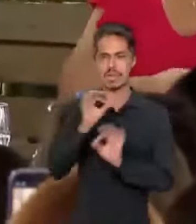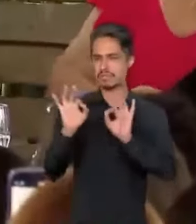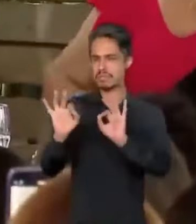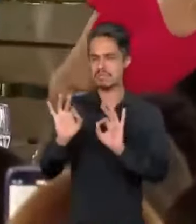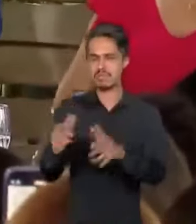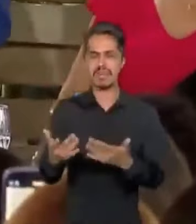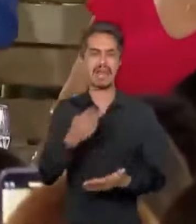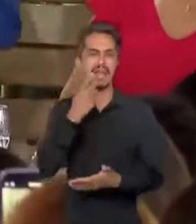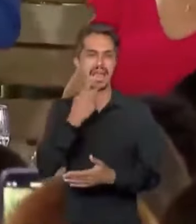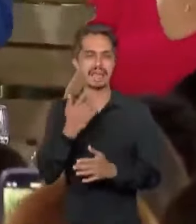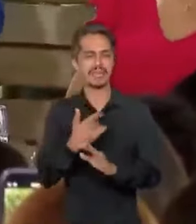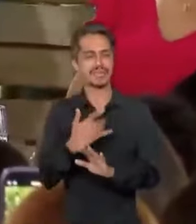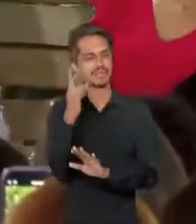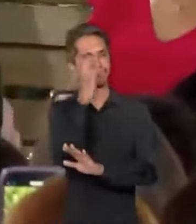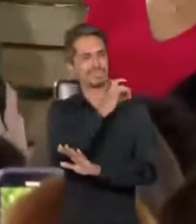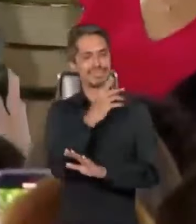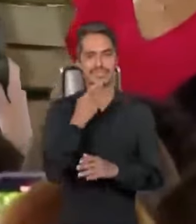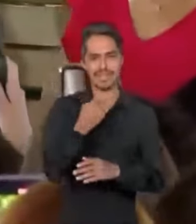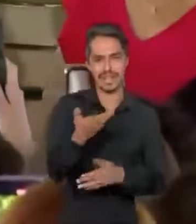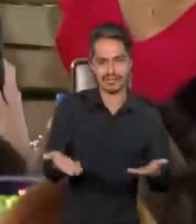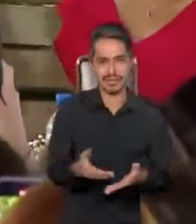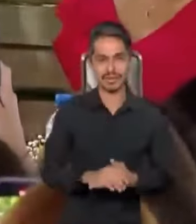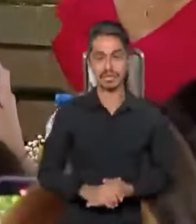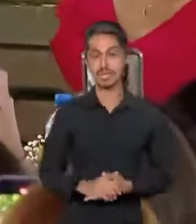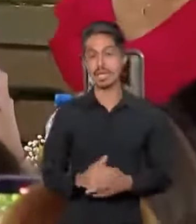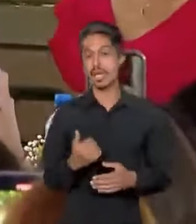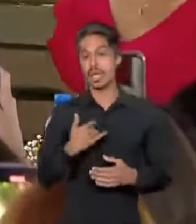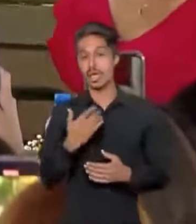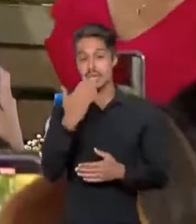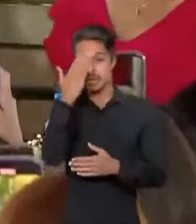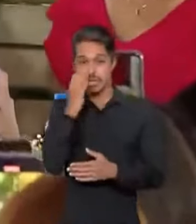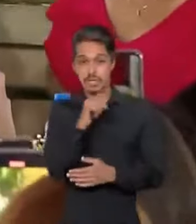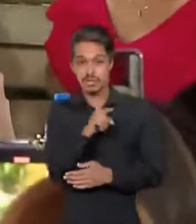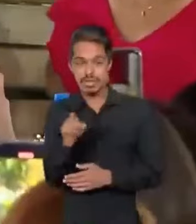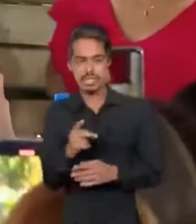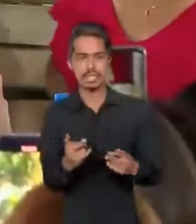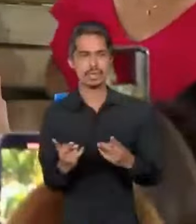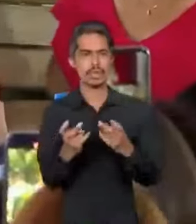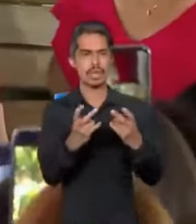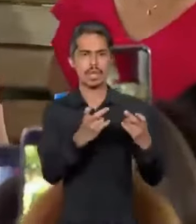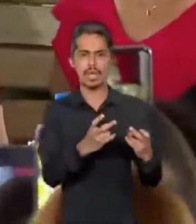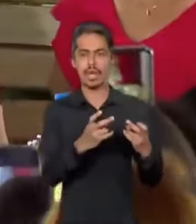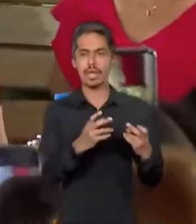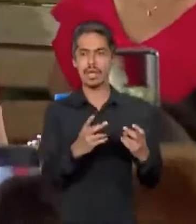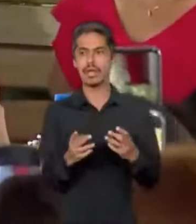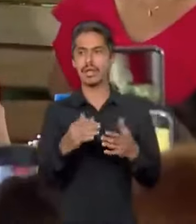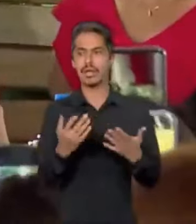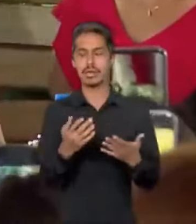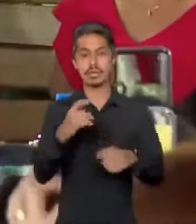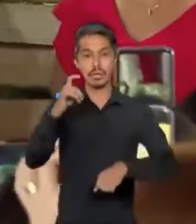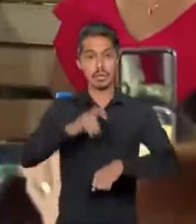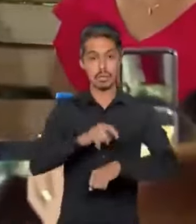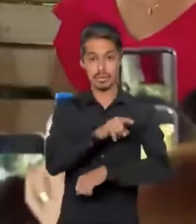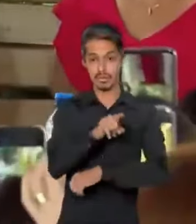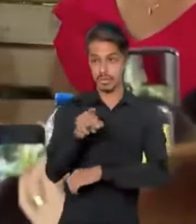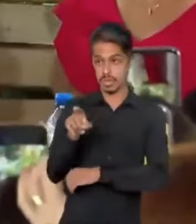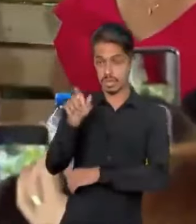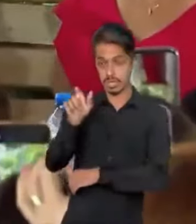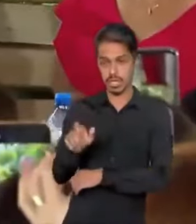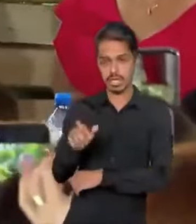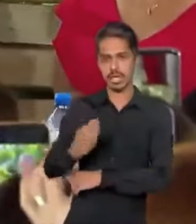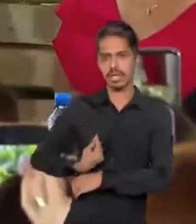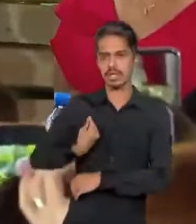Eu penso que vocês se dão conta da diferença que faz quando você